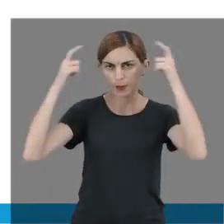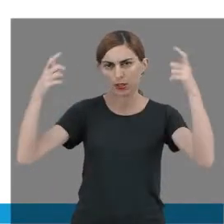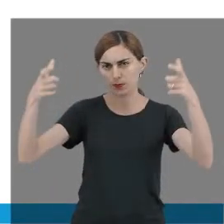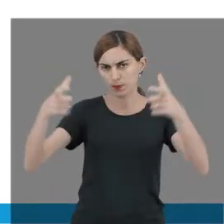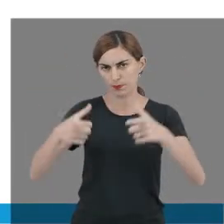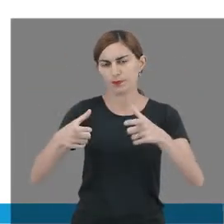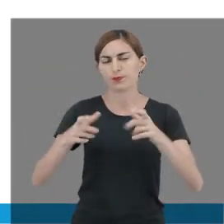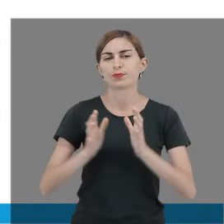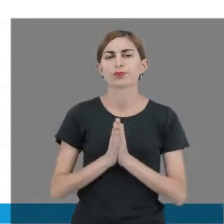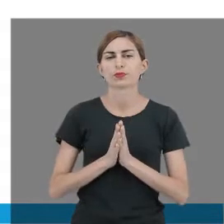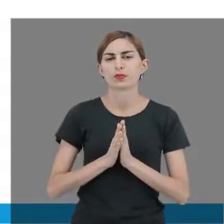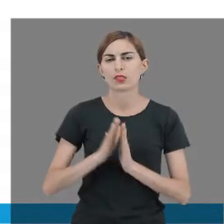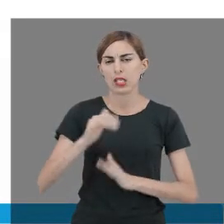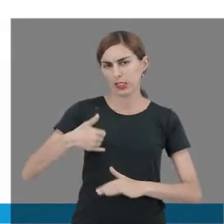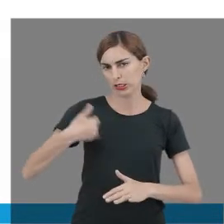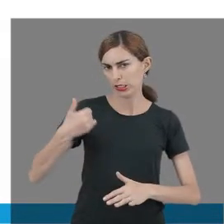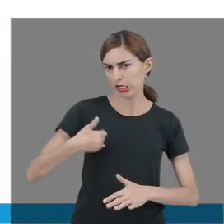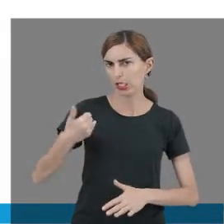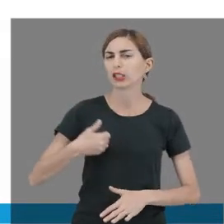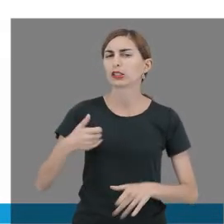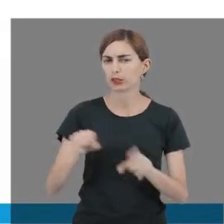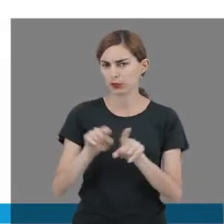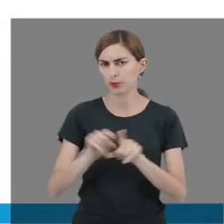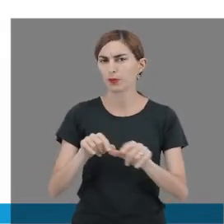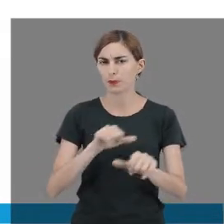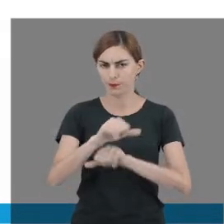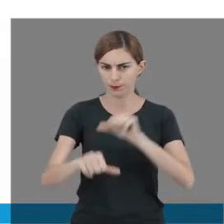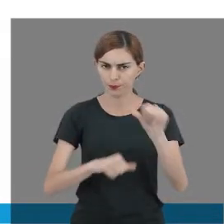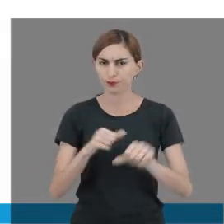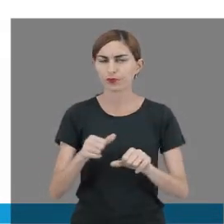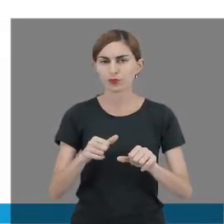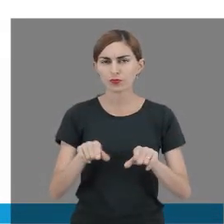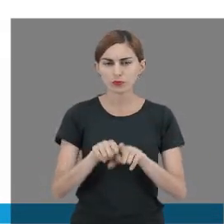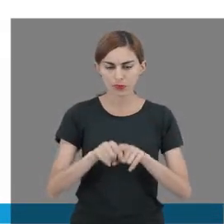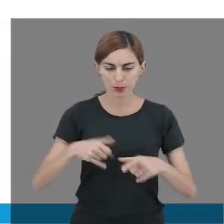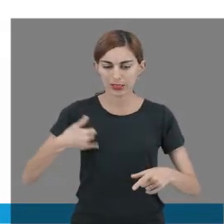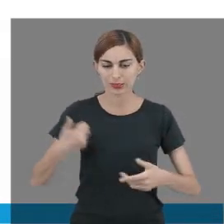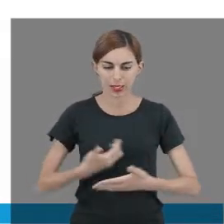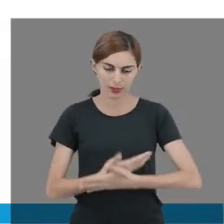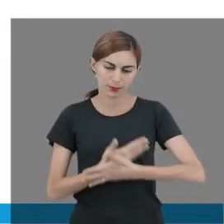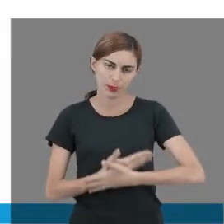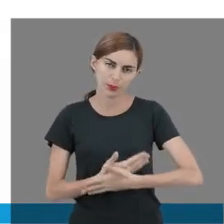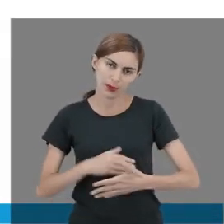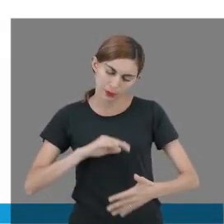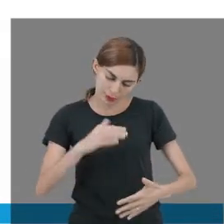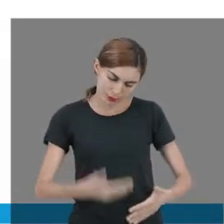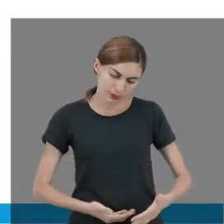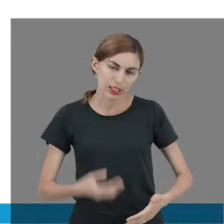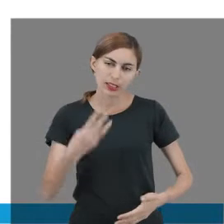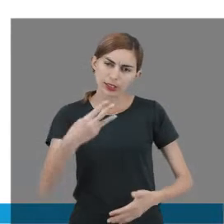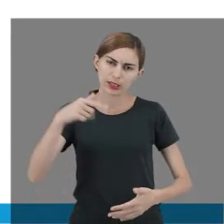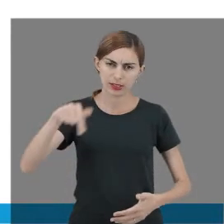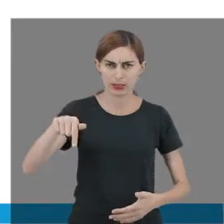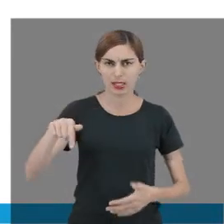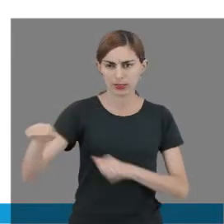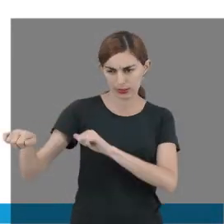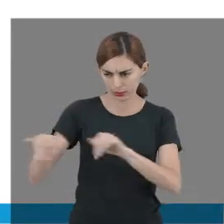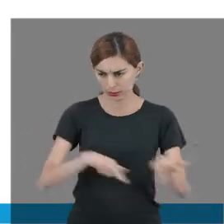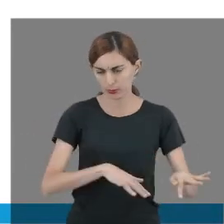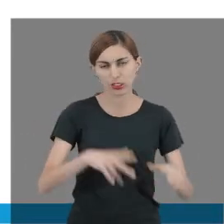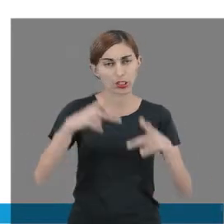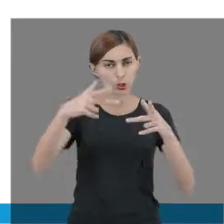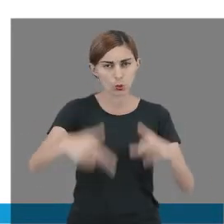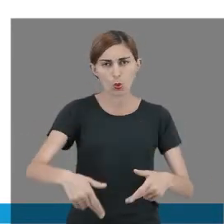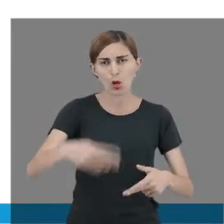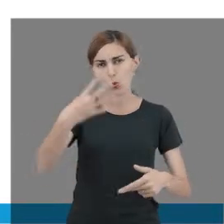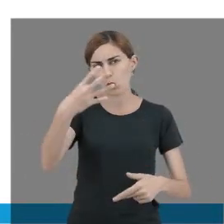aí, lembrando que a idade interfere, né? Por exemplo, a idade gestacional, uma criança de 37 semanas não vai ter o mesmo padrão para